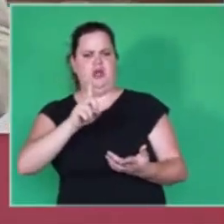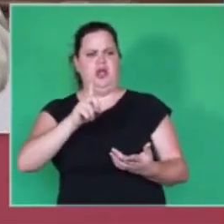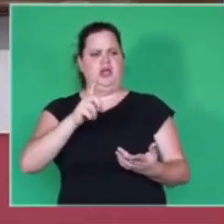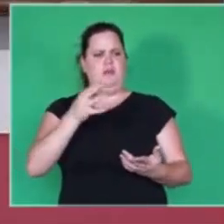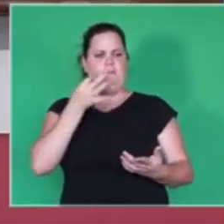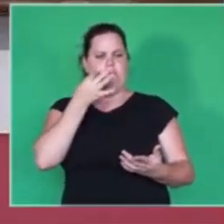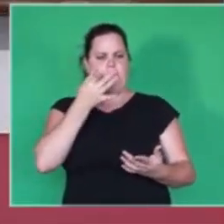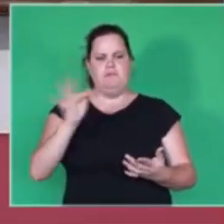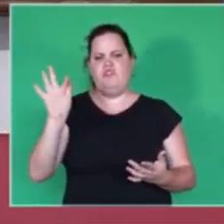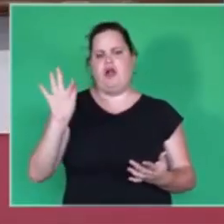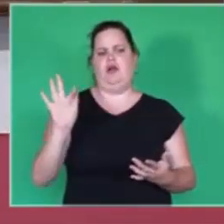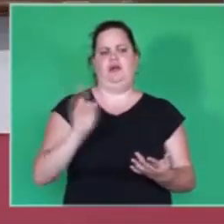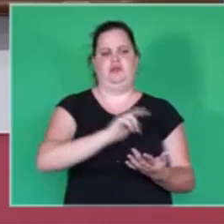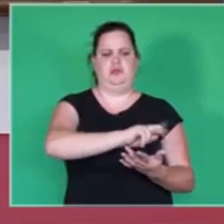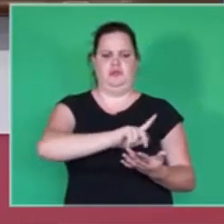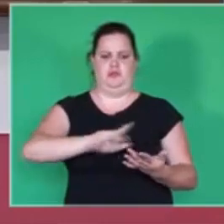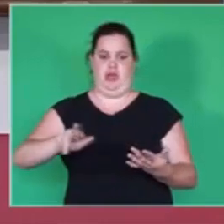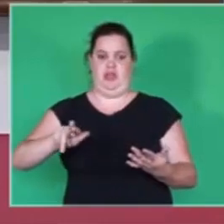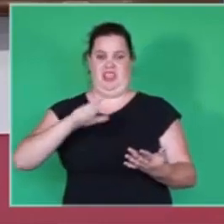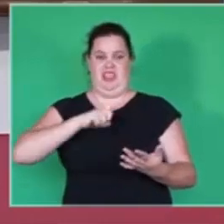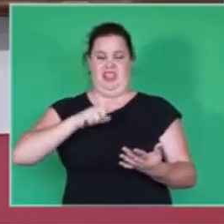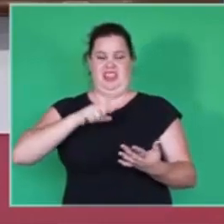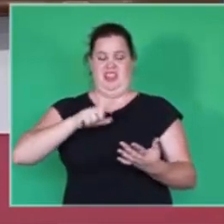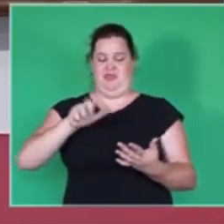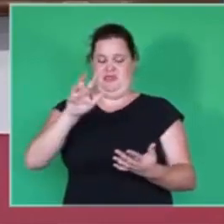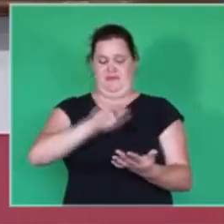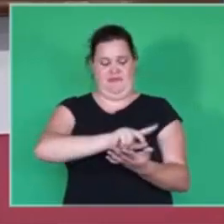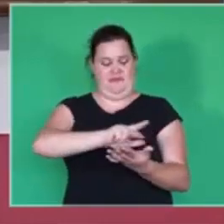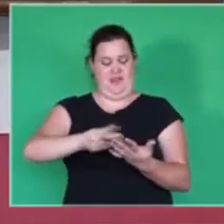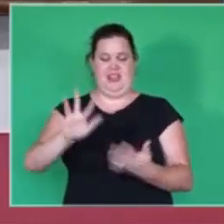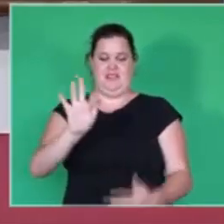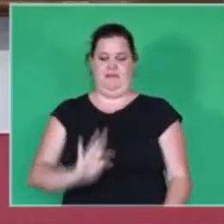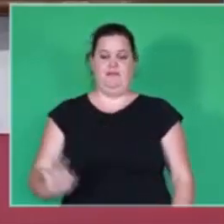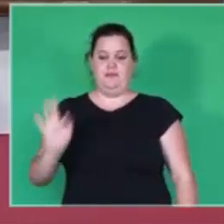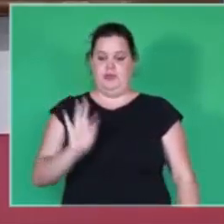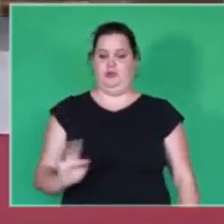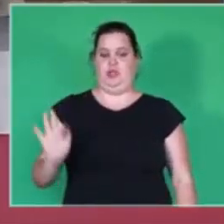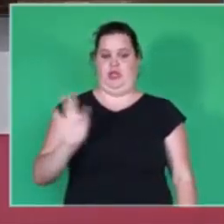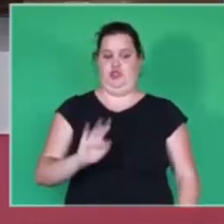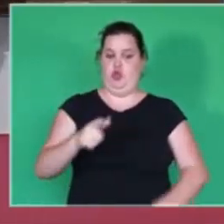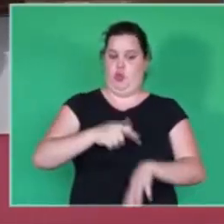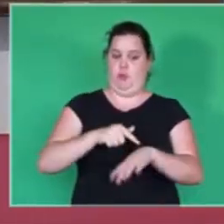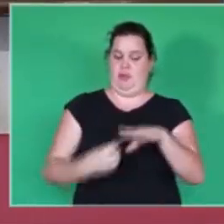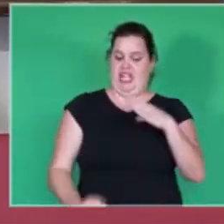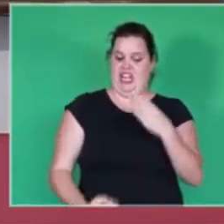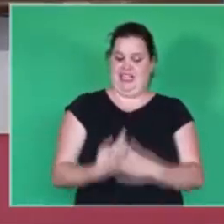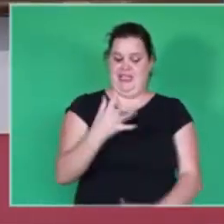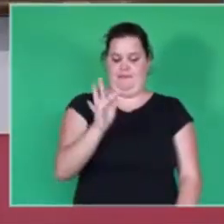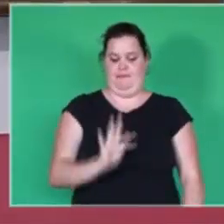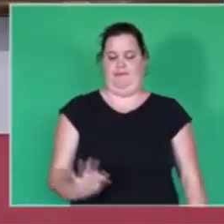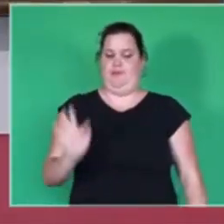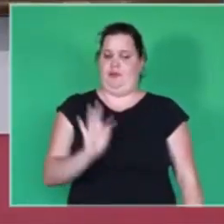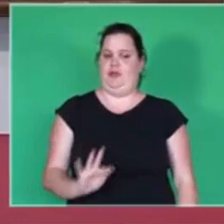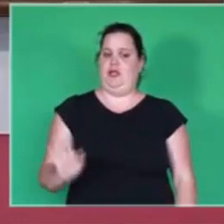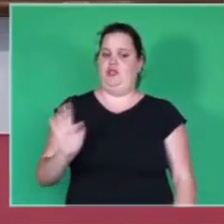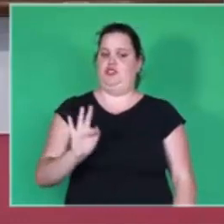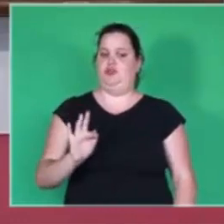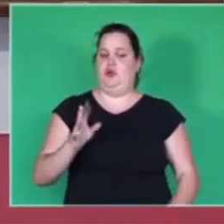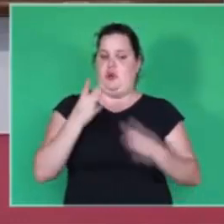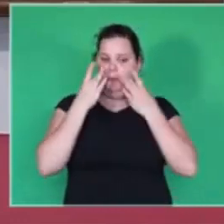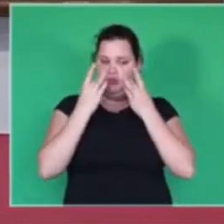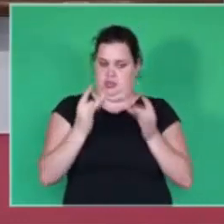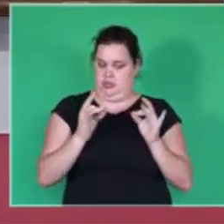Então, ela encheu o mundo daquela época. Quando ela cria as universidades, observe os